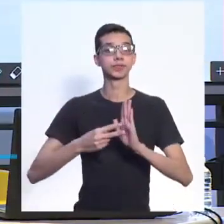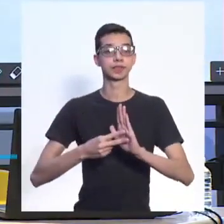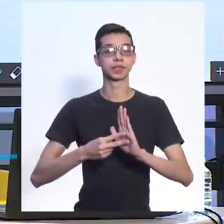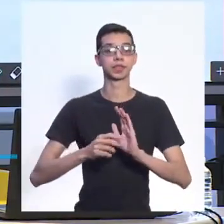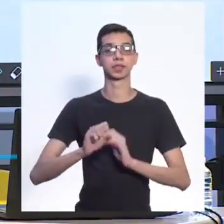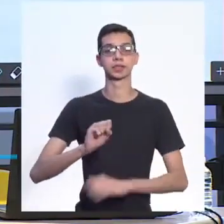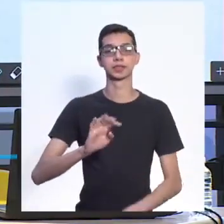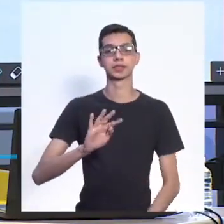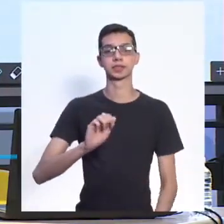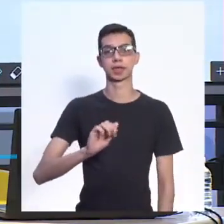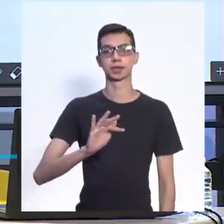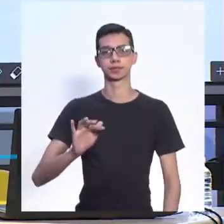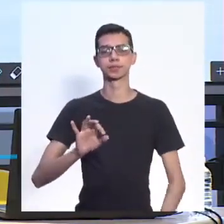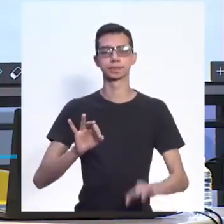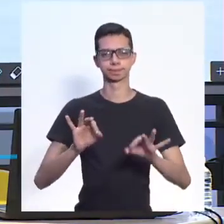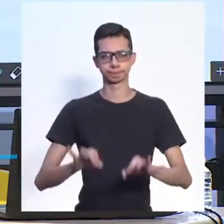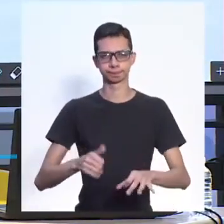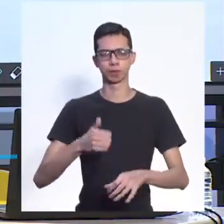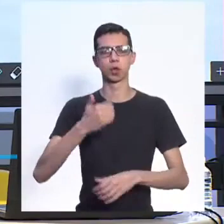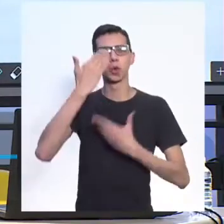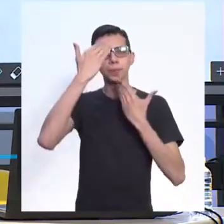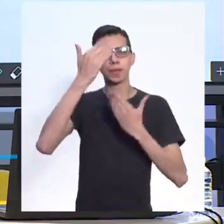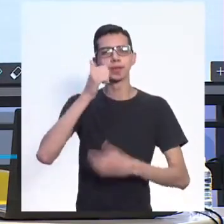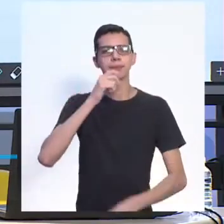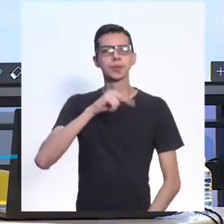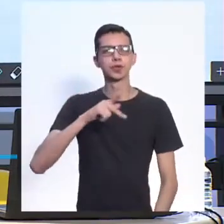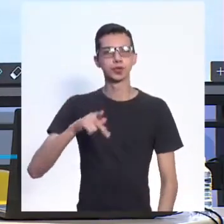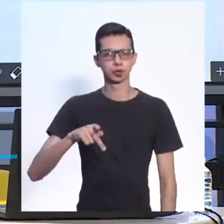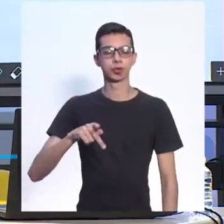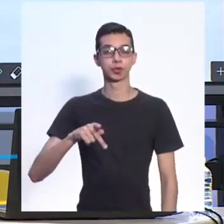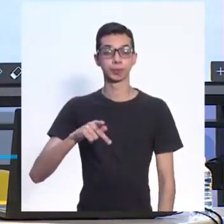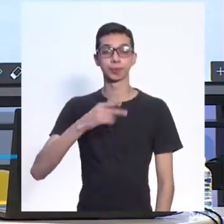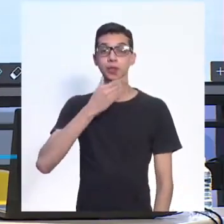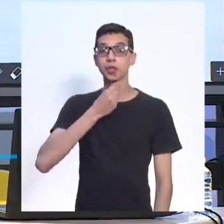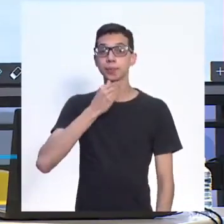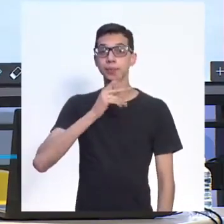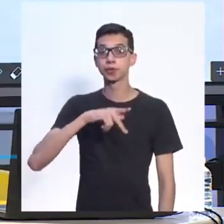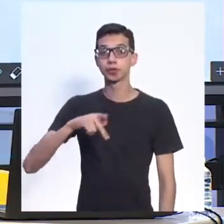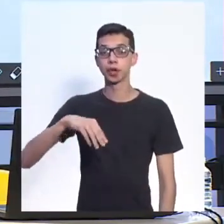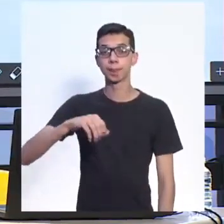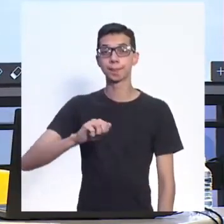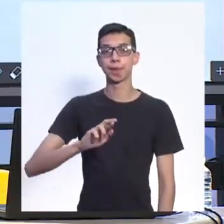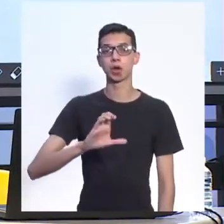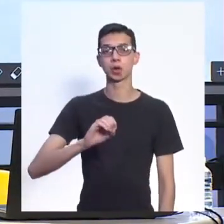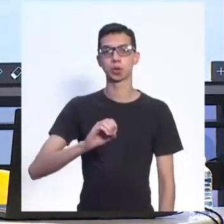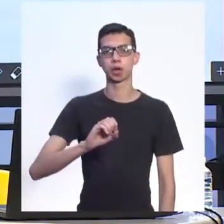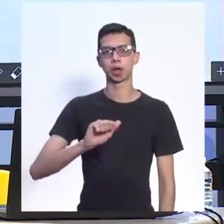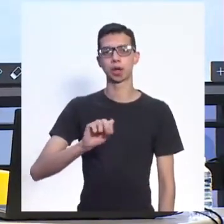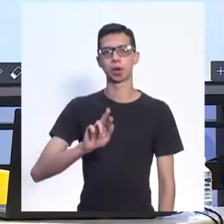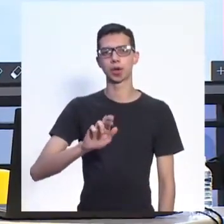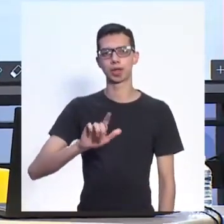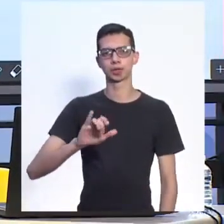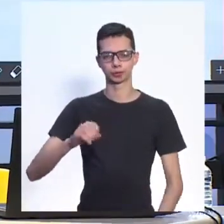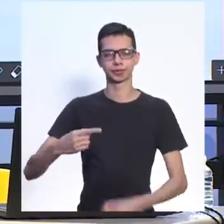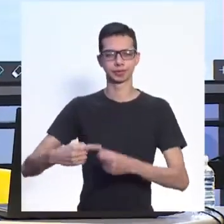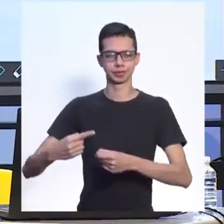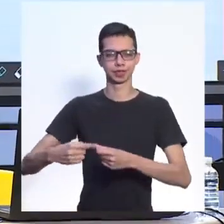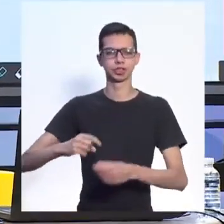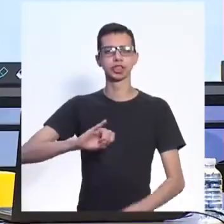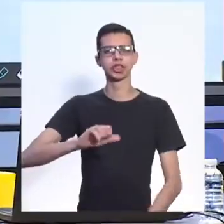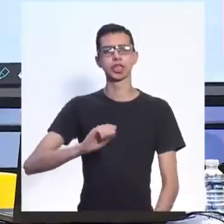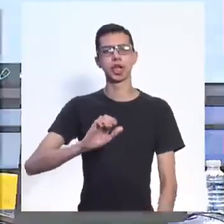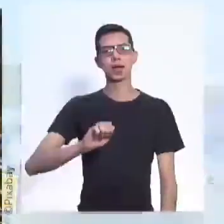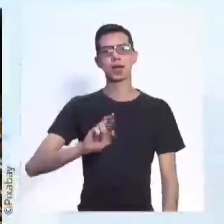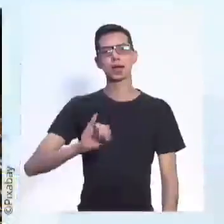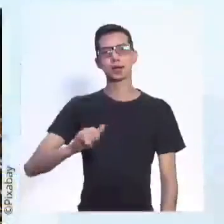ao professor Marco Aurélio de Jacareí pela participação, né, por estar conosco aqui acompanhando a aula. E vamos lá, gente, vamos continuar então, tá? Quais